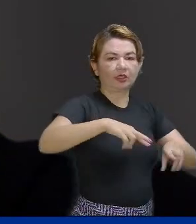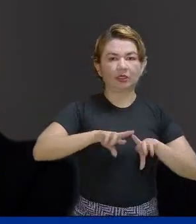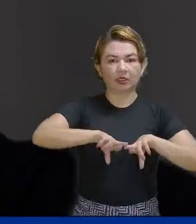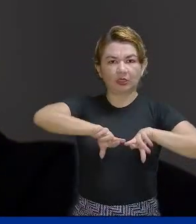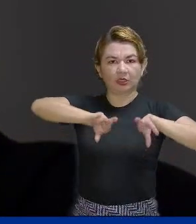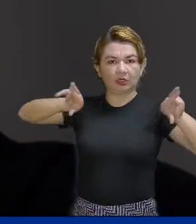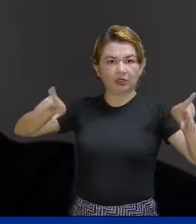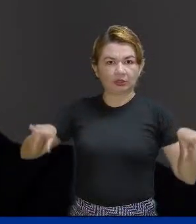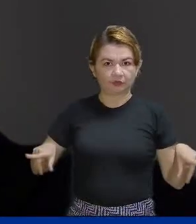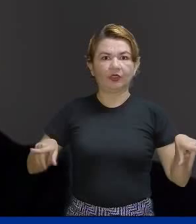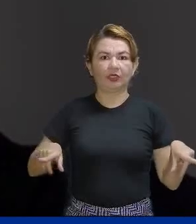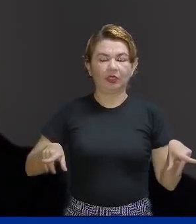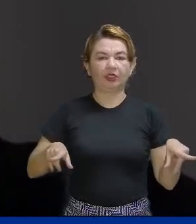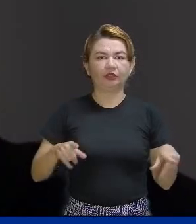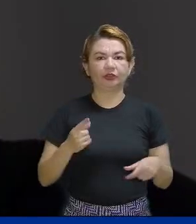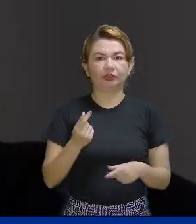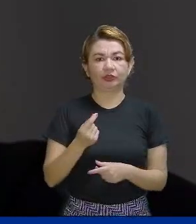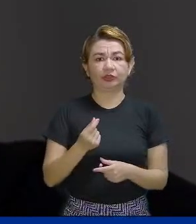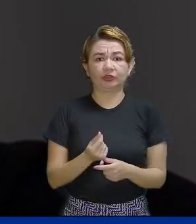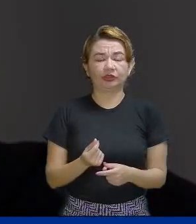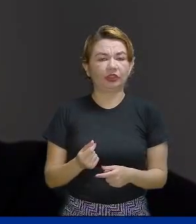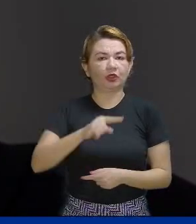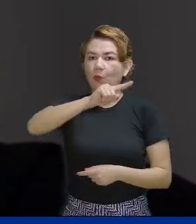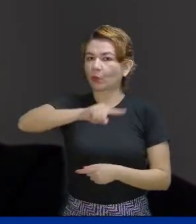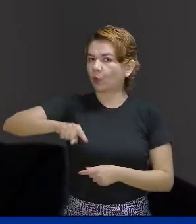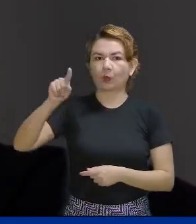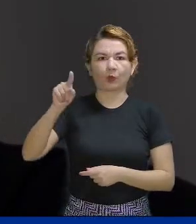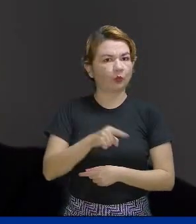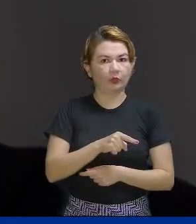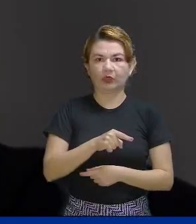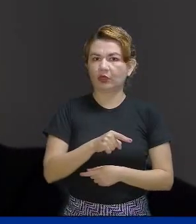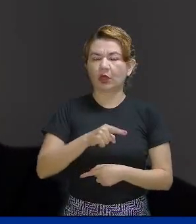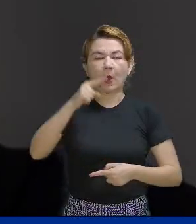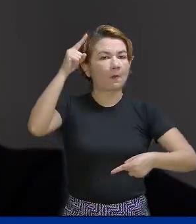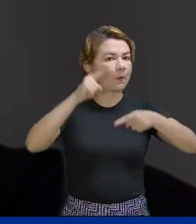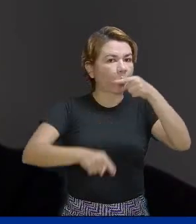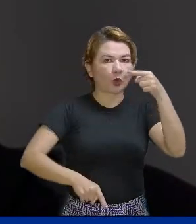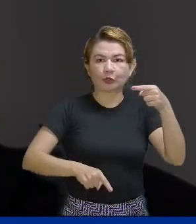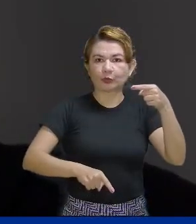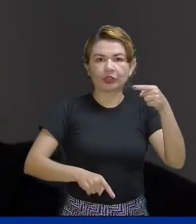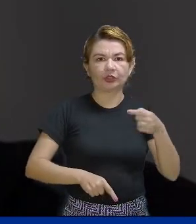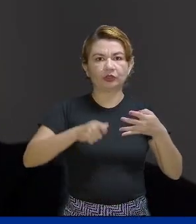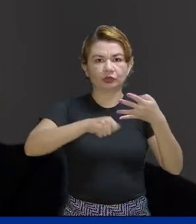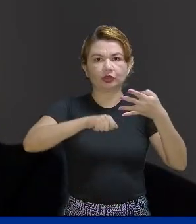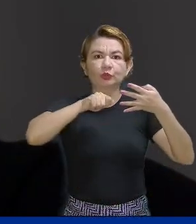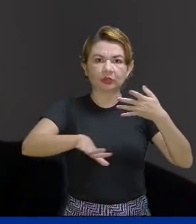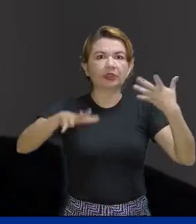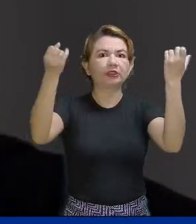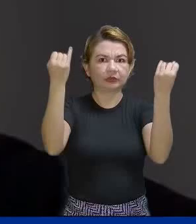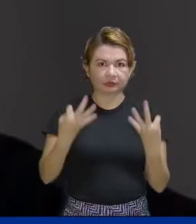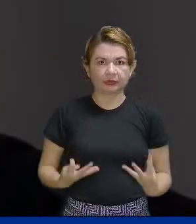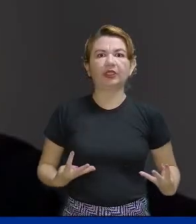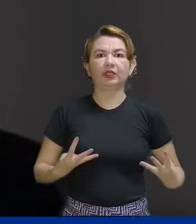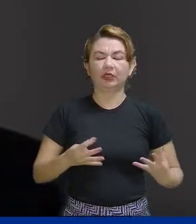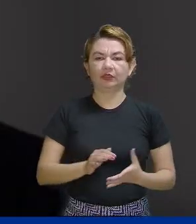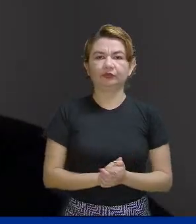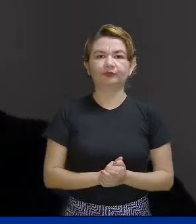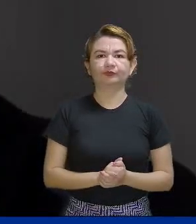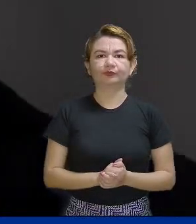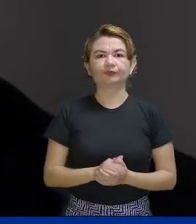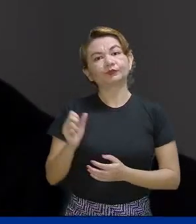diferentes esferas é vedada, conforme o entendimento firmado pela jurisprudência.